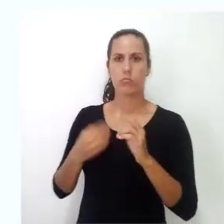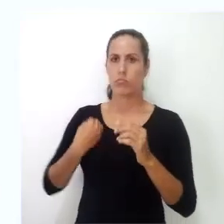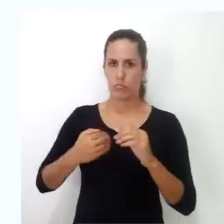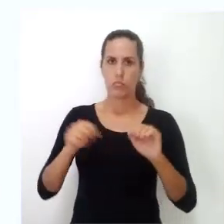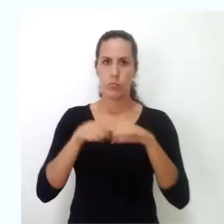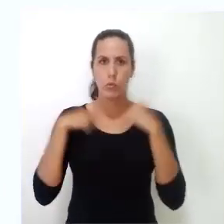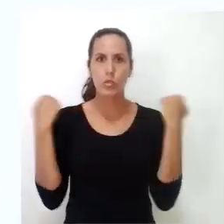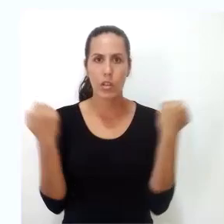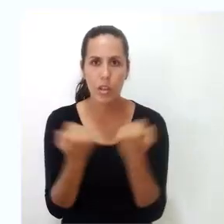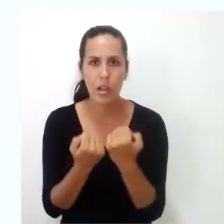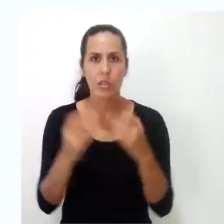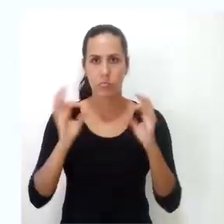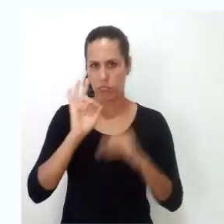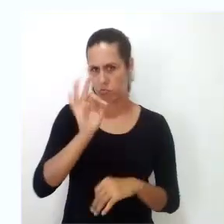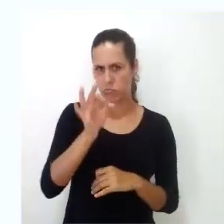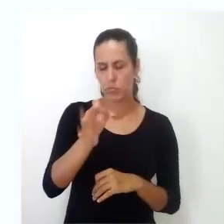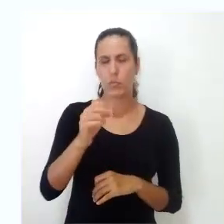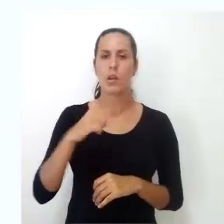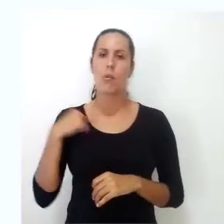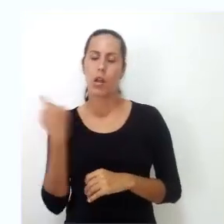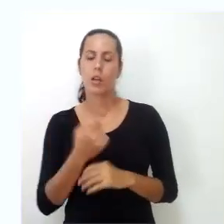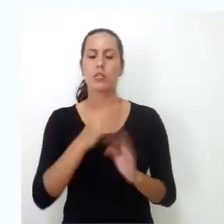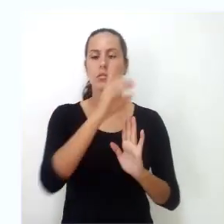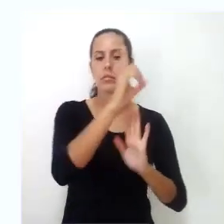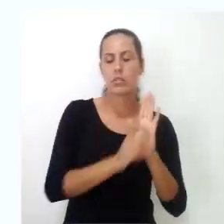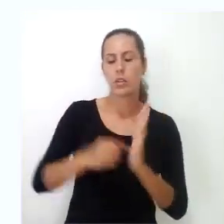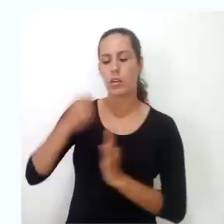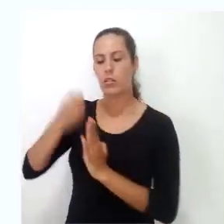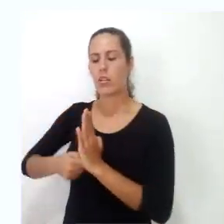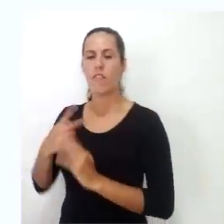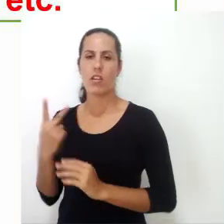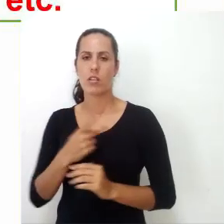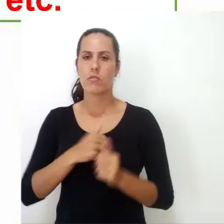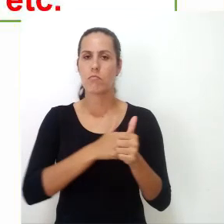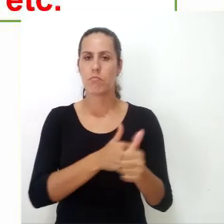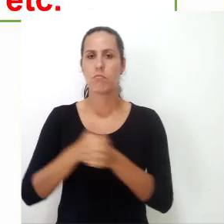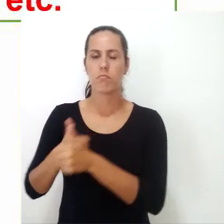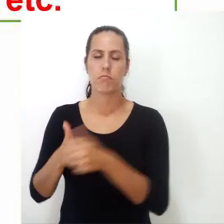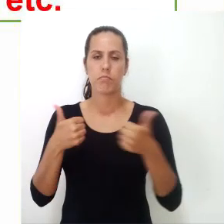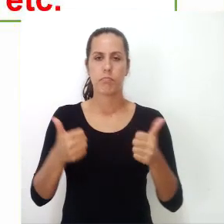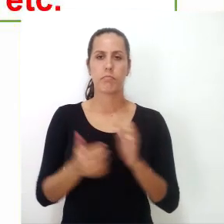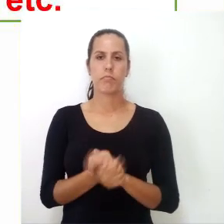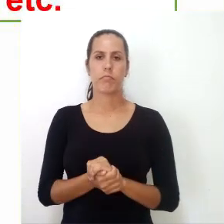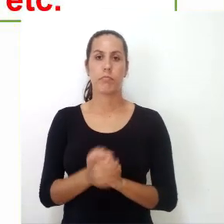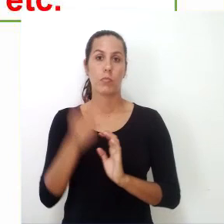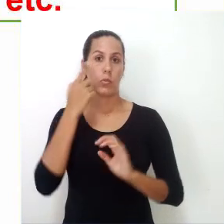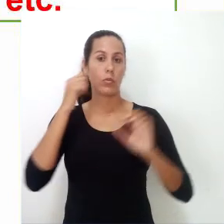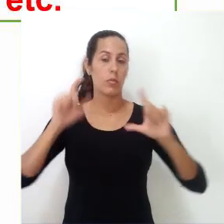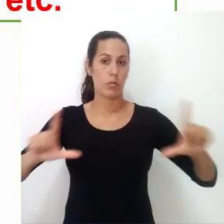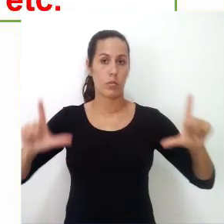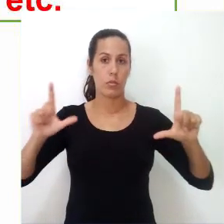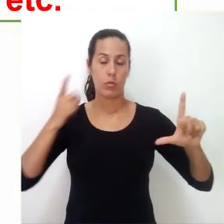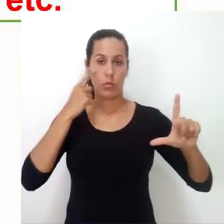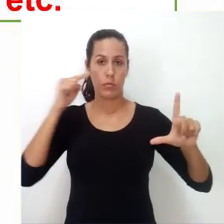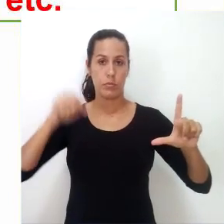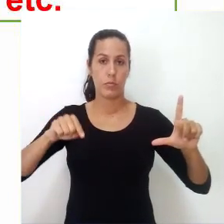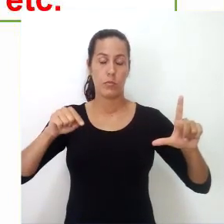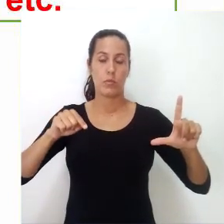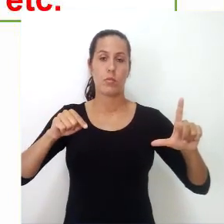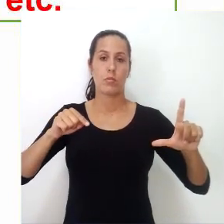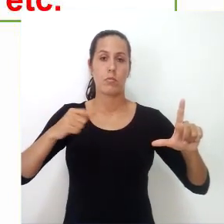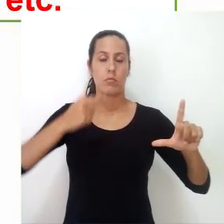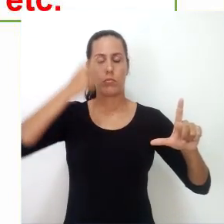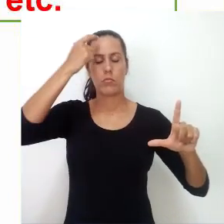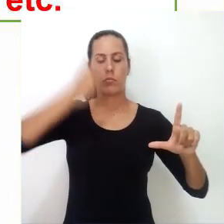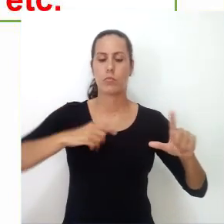o quê? Direitos e deveres. Vamos ver aqui. Na tela nós temos, em prática, todas as esferas da